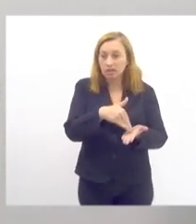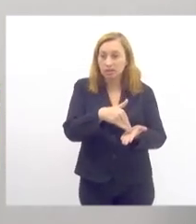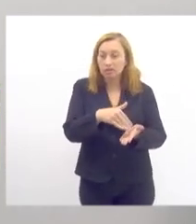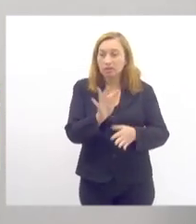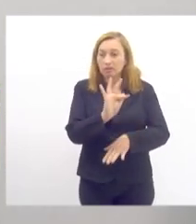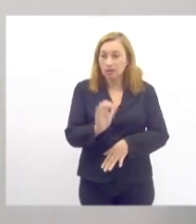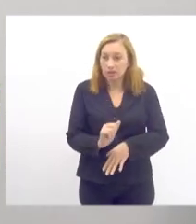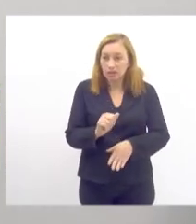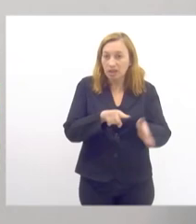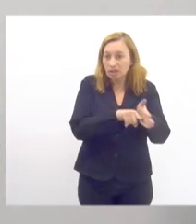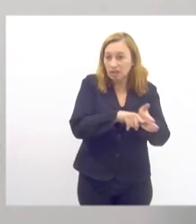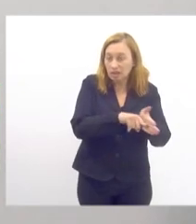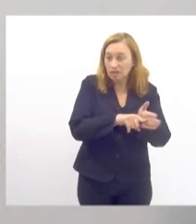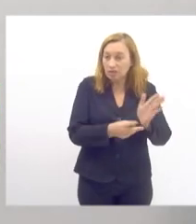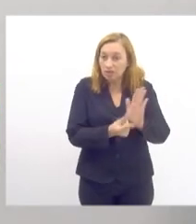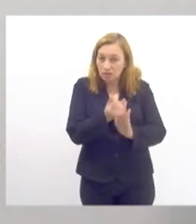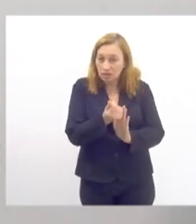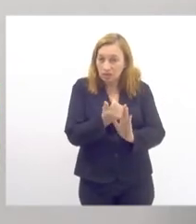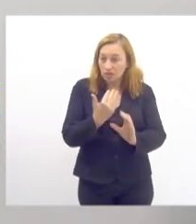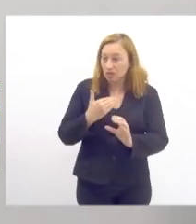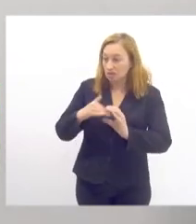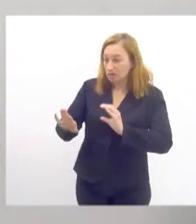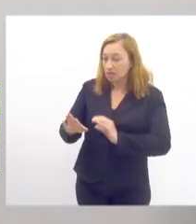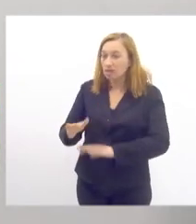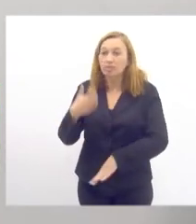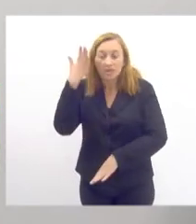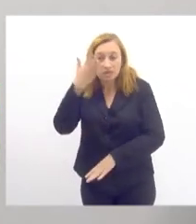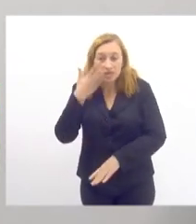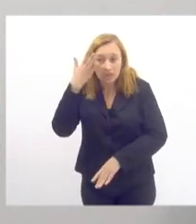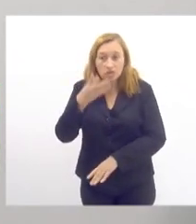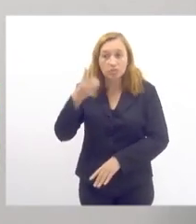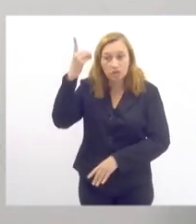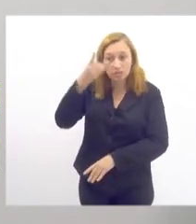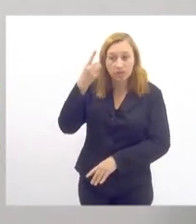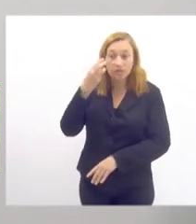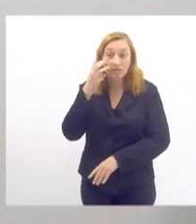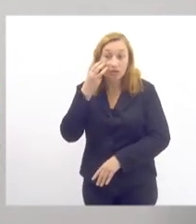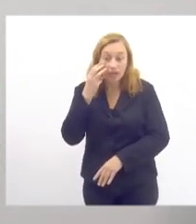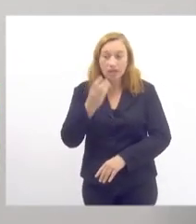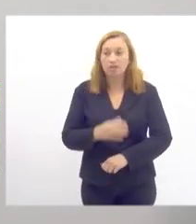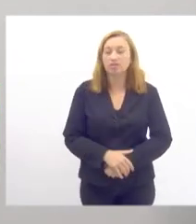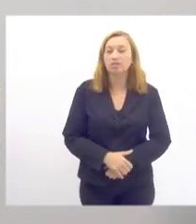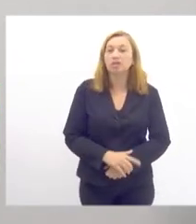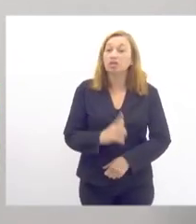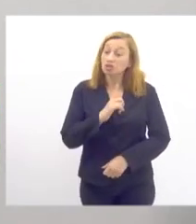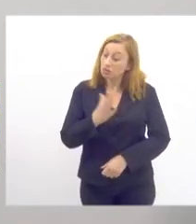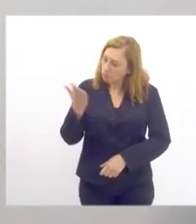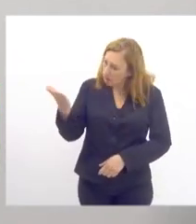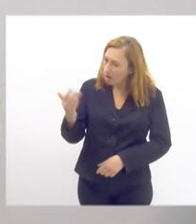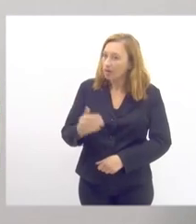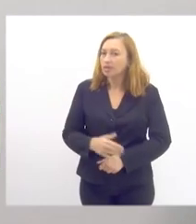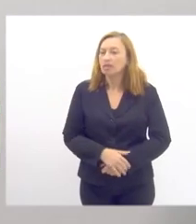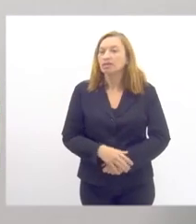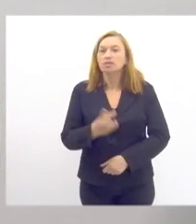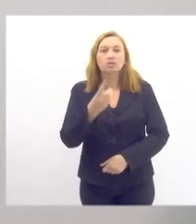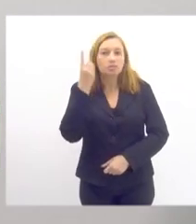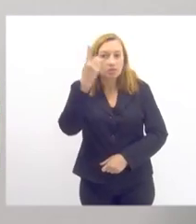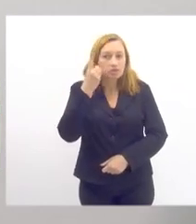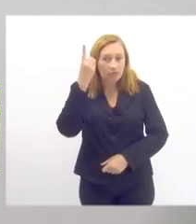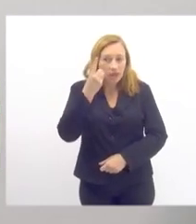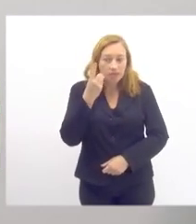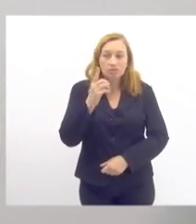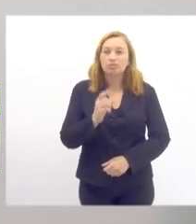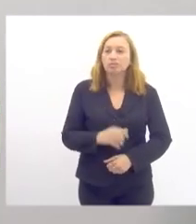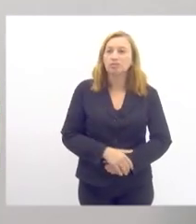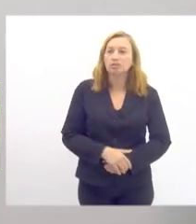finanças, nós mandamos até a mensagem para o deputado Valdec, tivemos lá com o deputado, tiveram